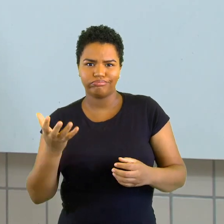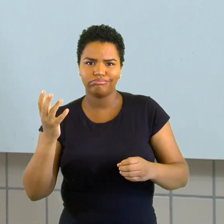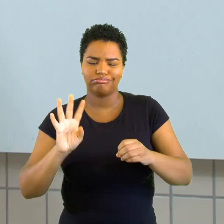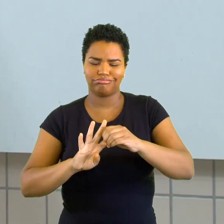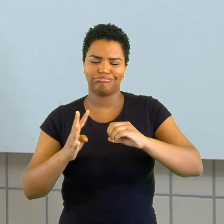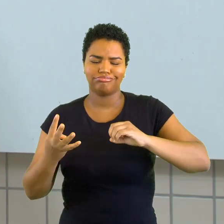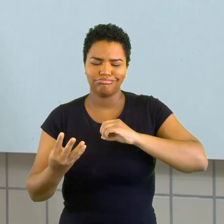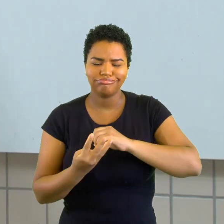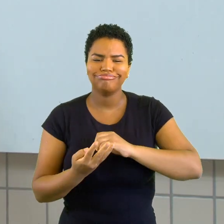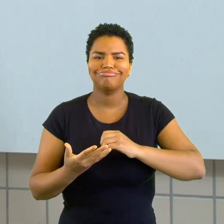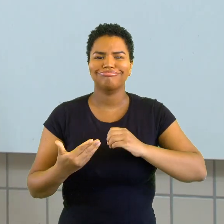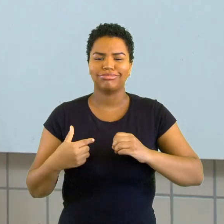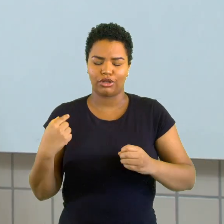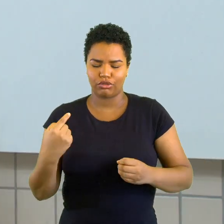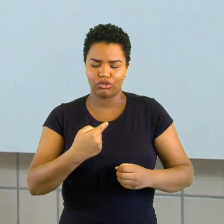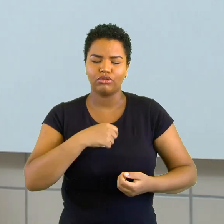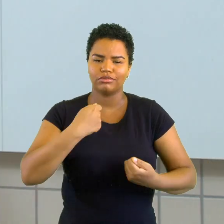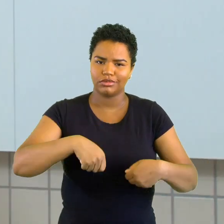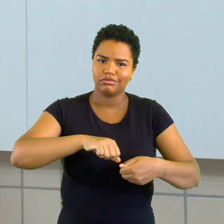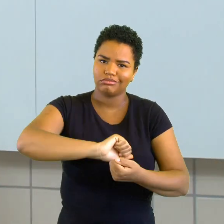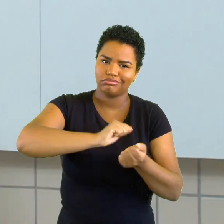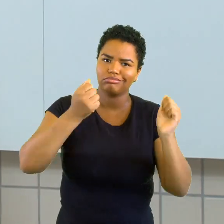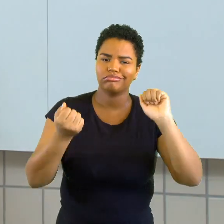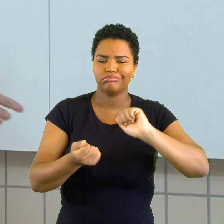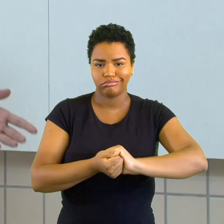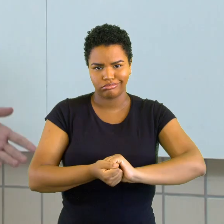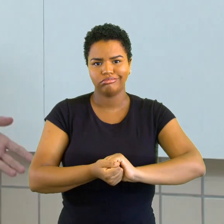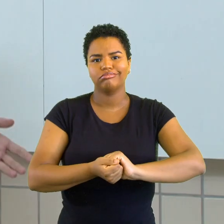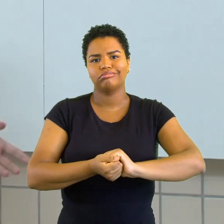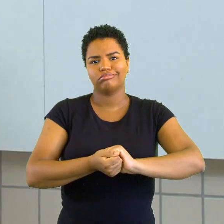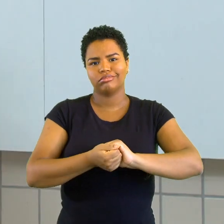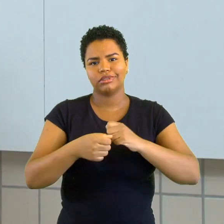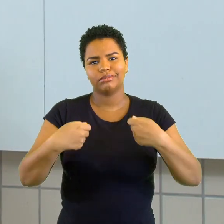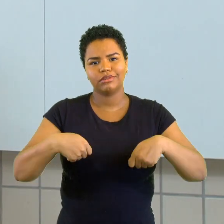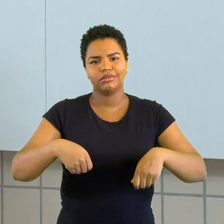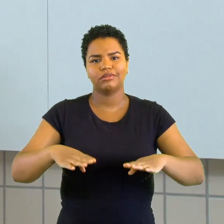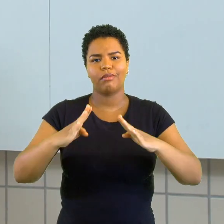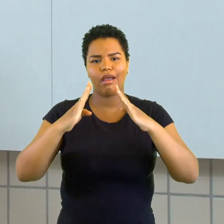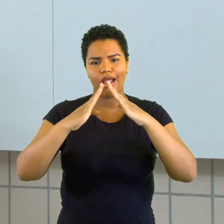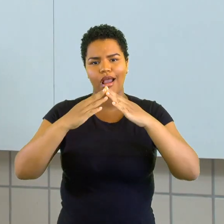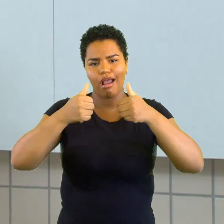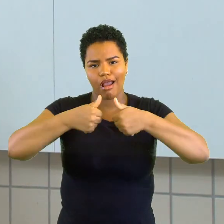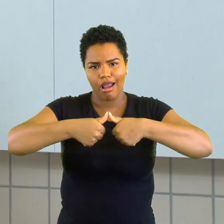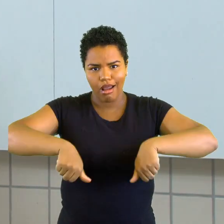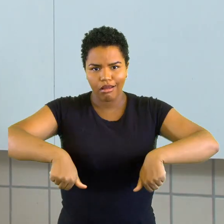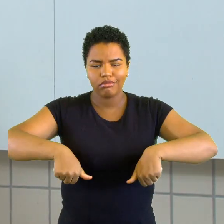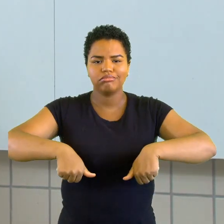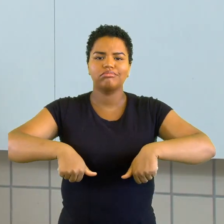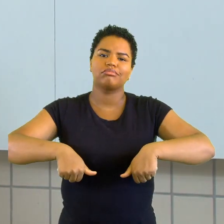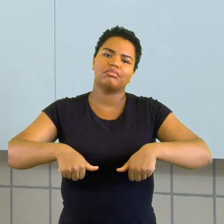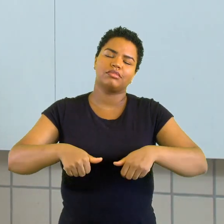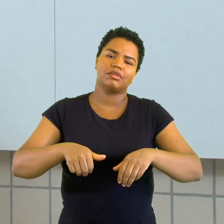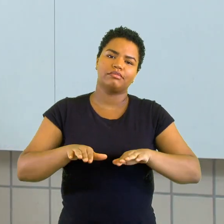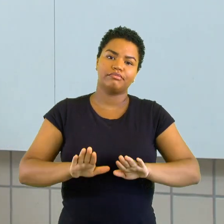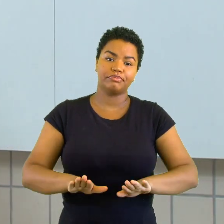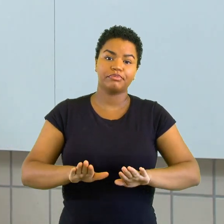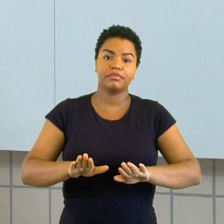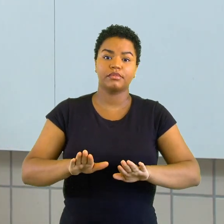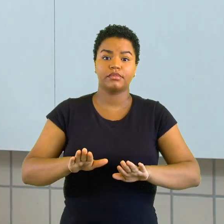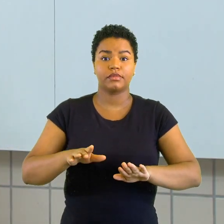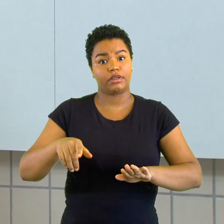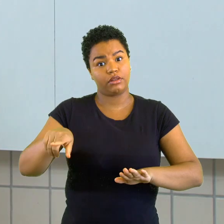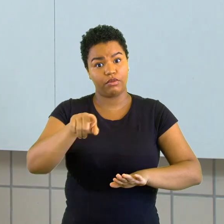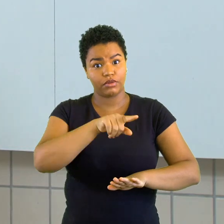pandemia, nós tivemos que nos readaptar, né? Tivemos que ficar em casa. Agora, por exemplo, vocês estão estudando através